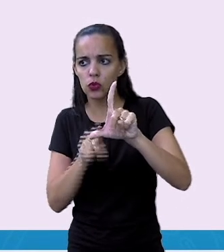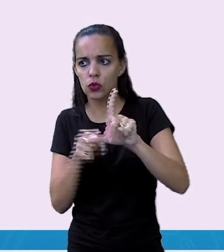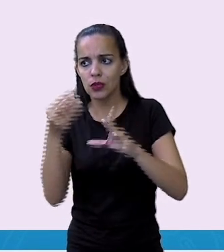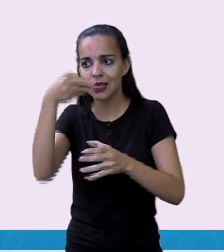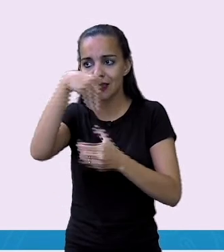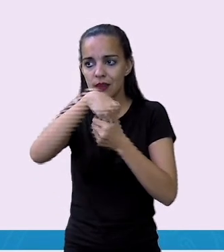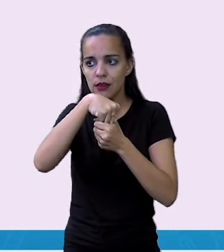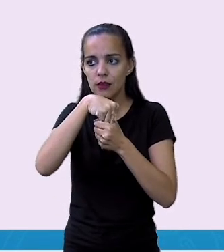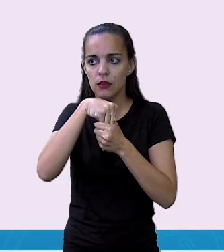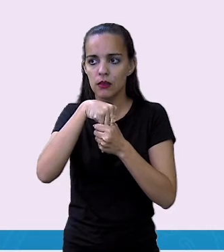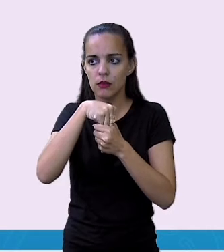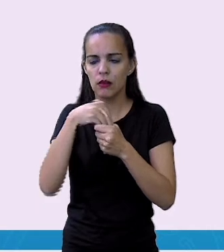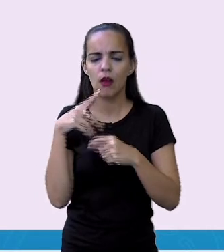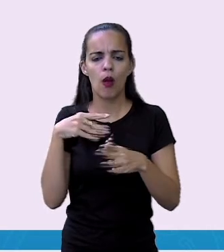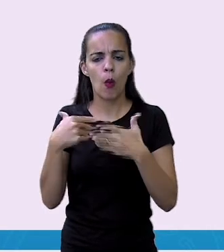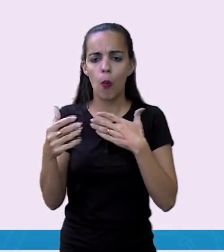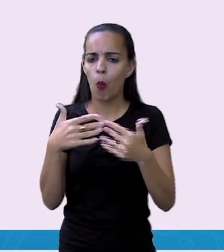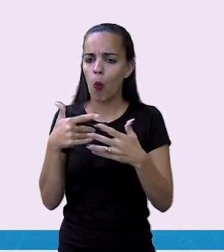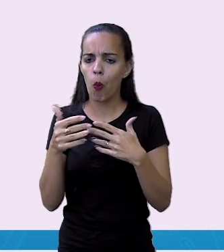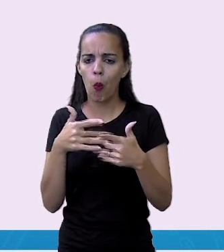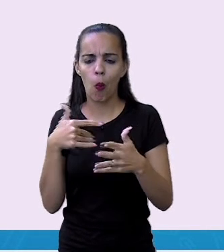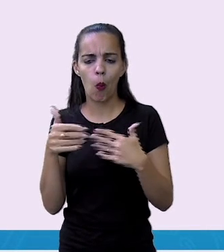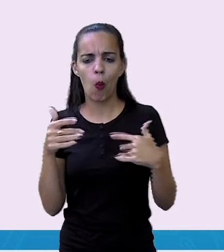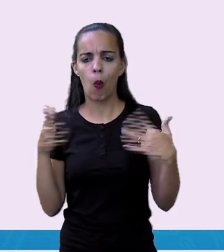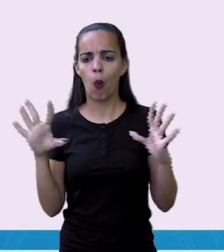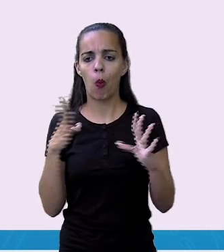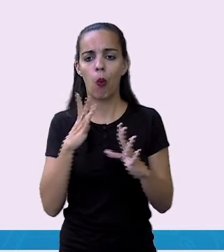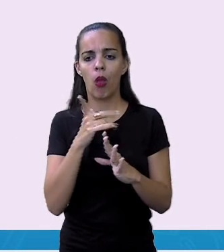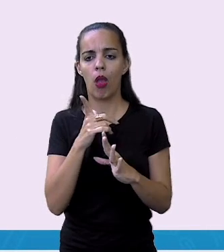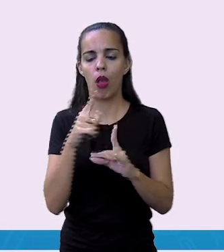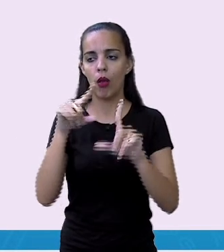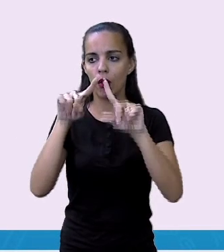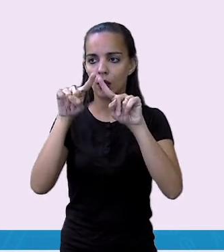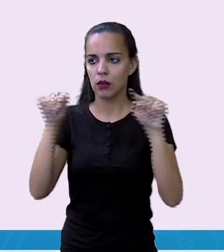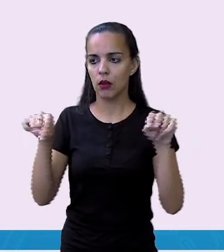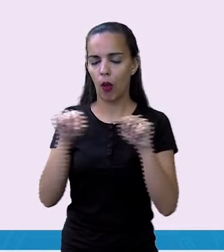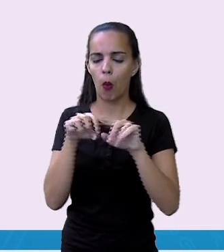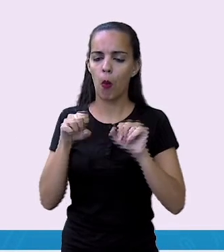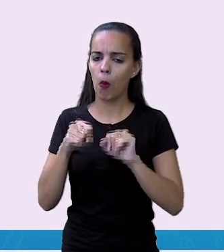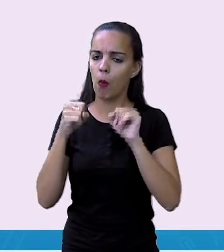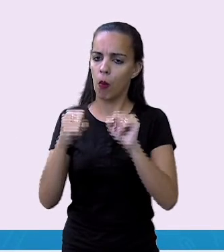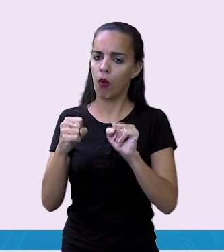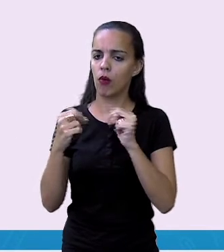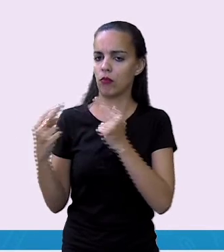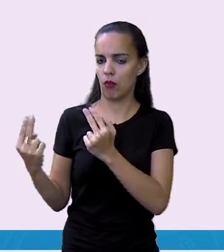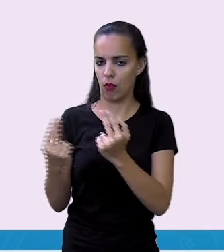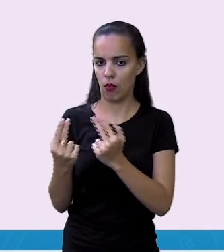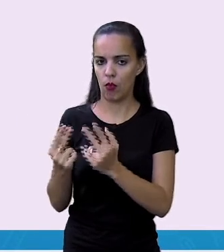de qualquer triângulo é 180 graus. Então, nós vamos ter